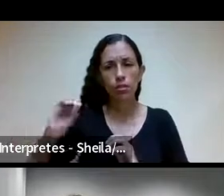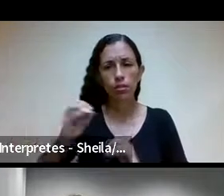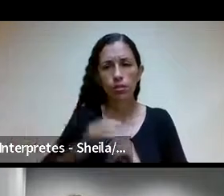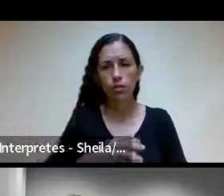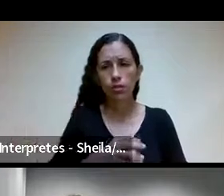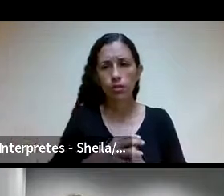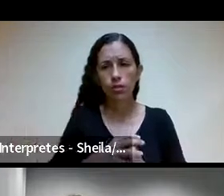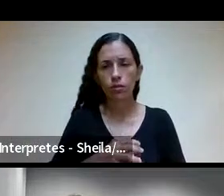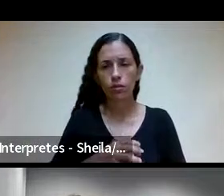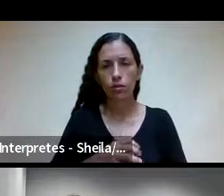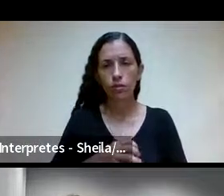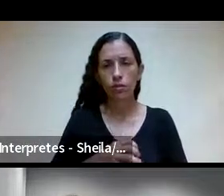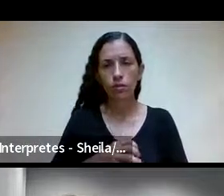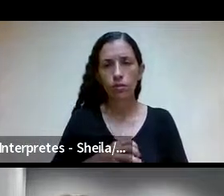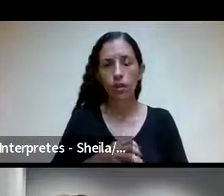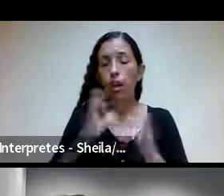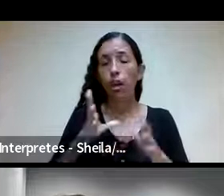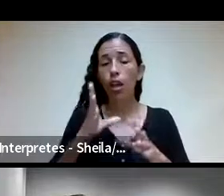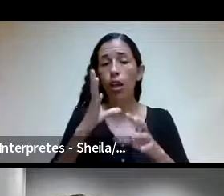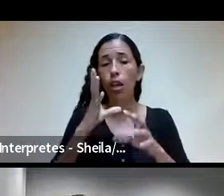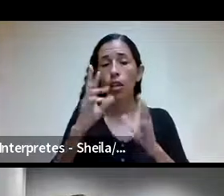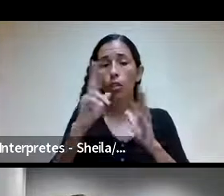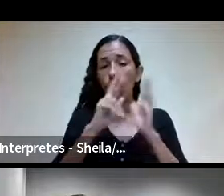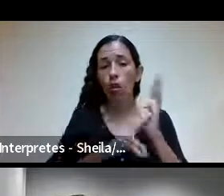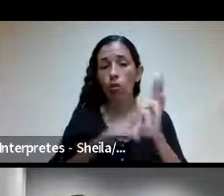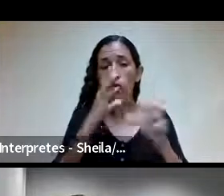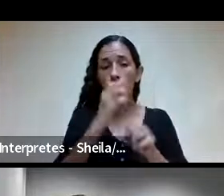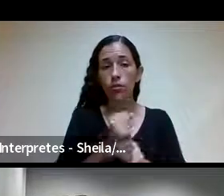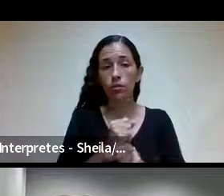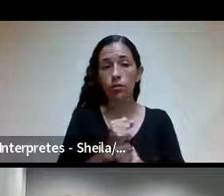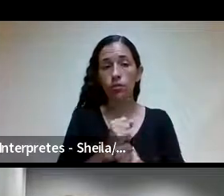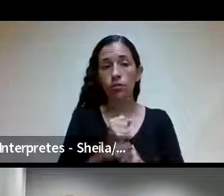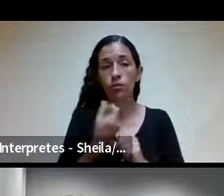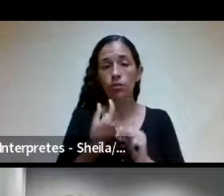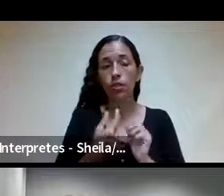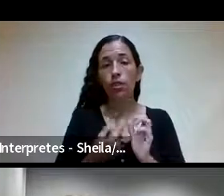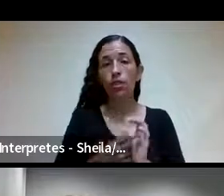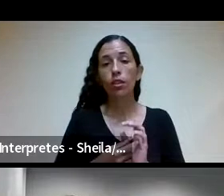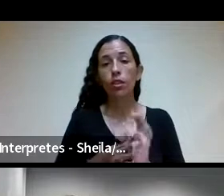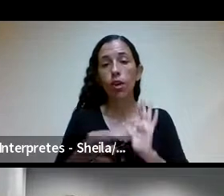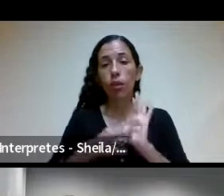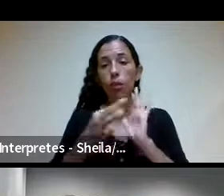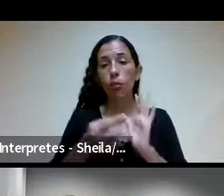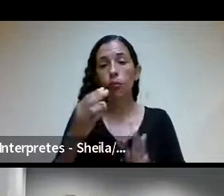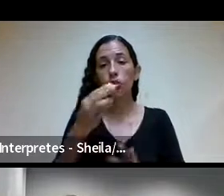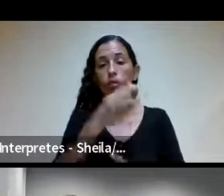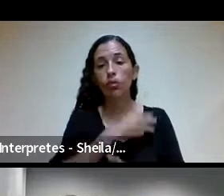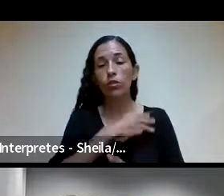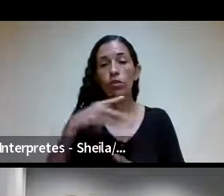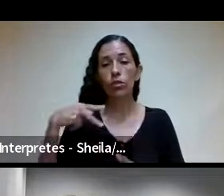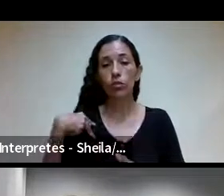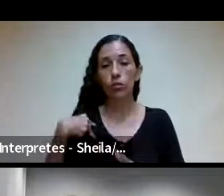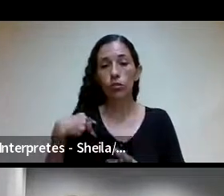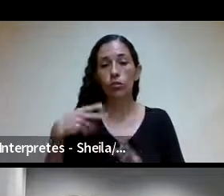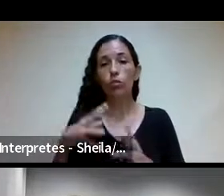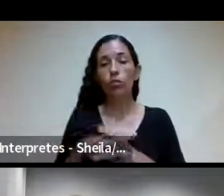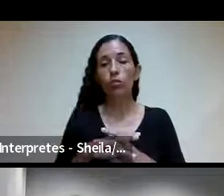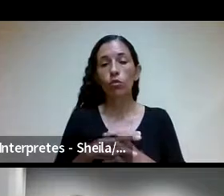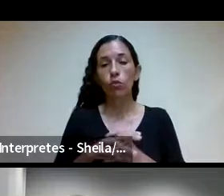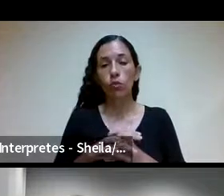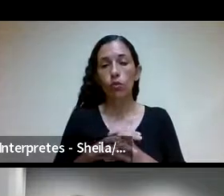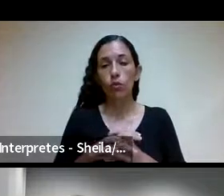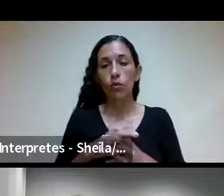requisição dos servidores. É o sucinto relatório e peço o parecer oral do Ministério Público. Presidente, esse caso reúne